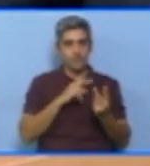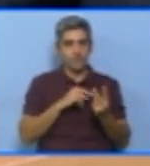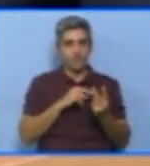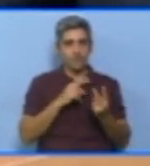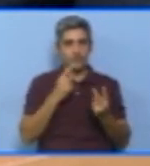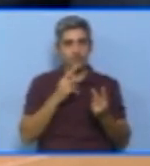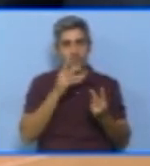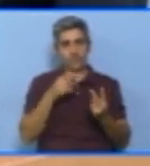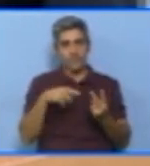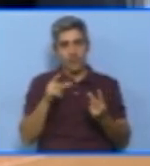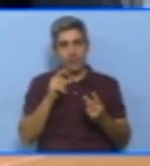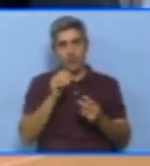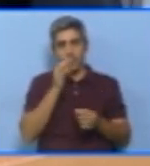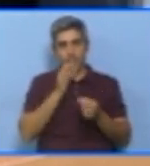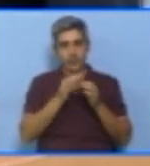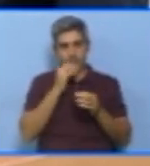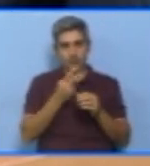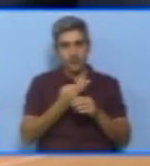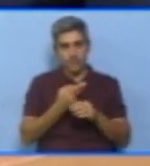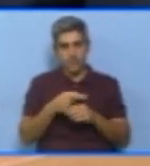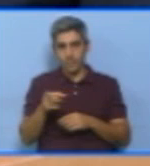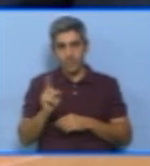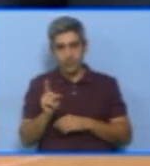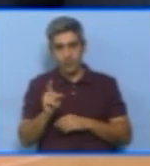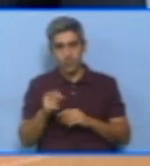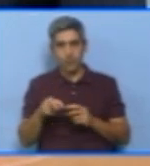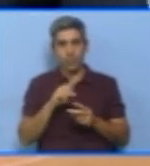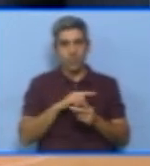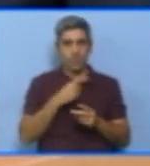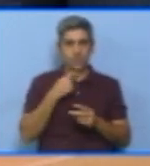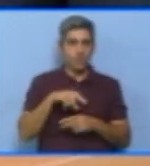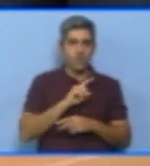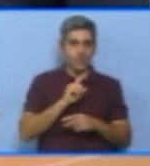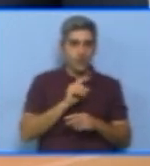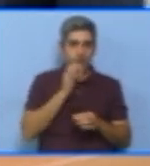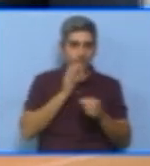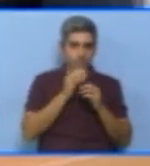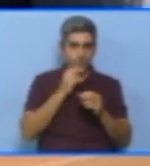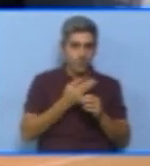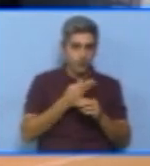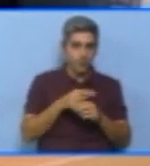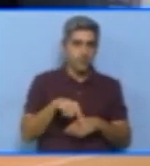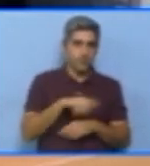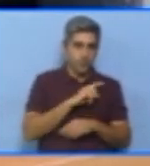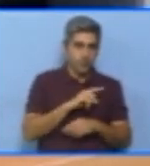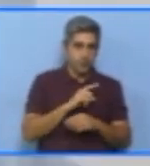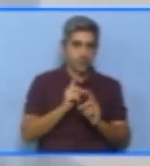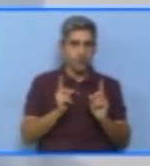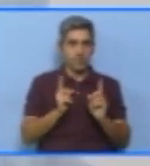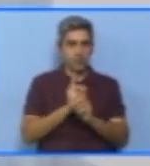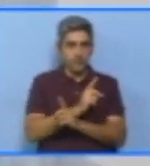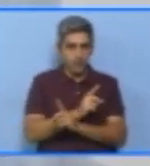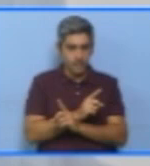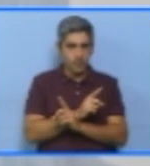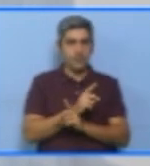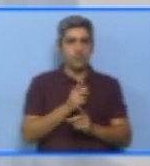e um diz que vai para a vinha e não vai. O outro diz que não vai para a vinha e vai. Ora bem, isto